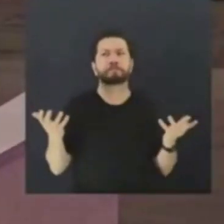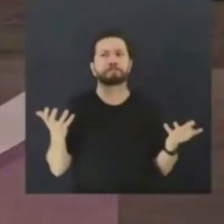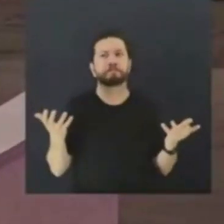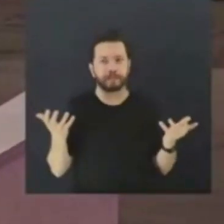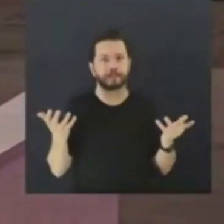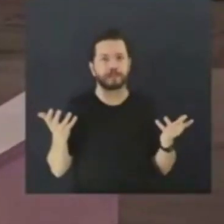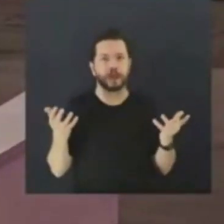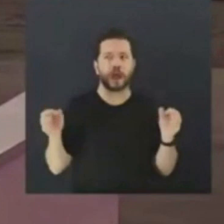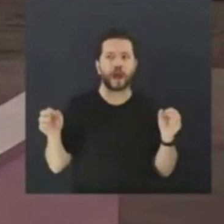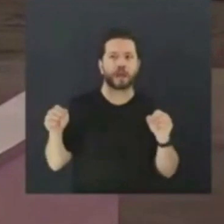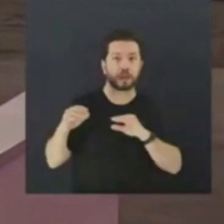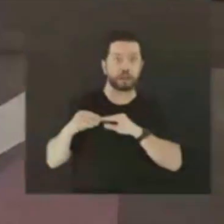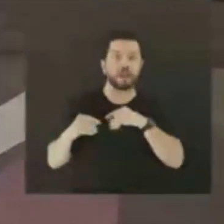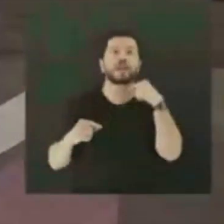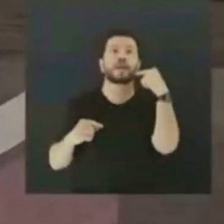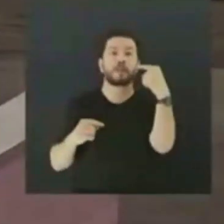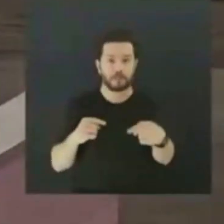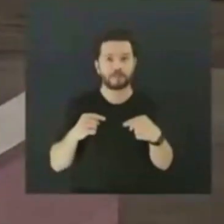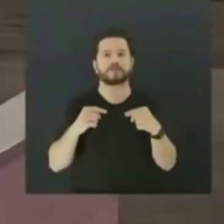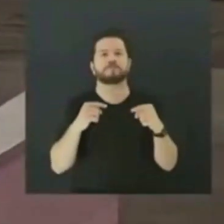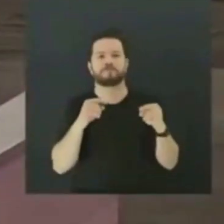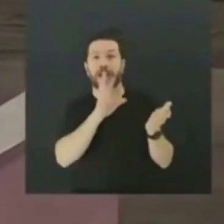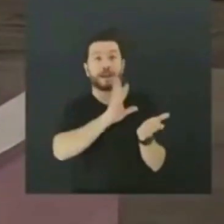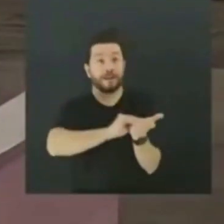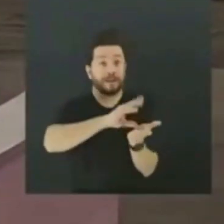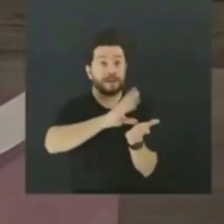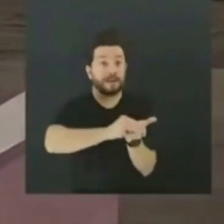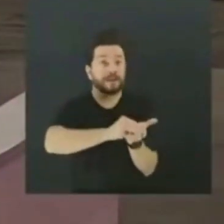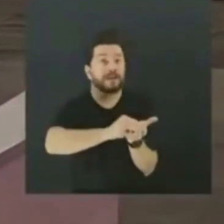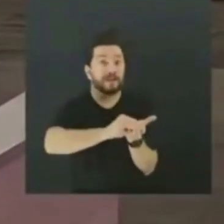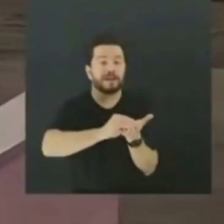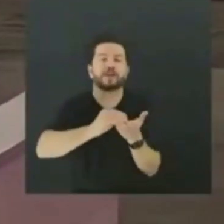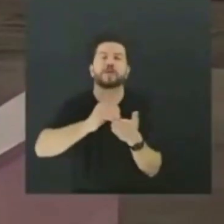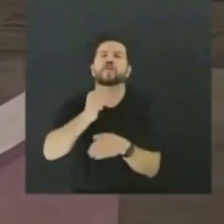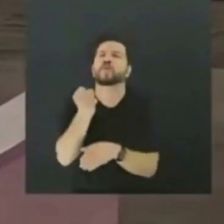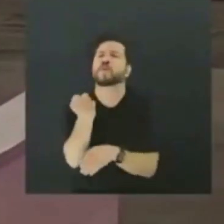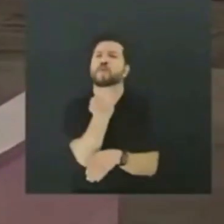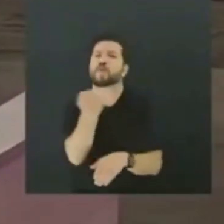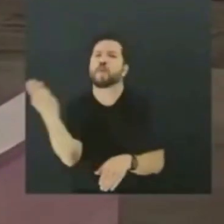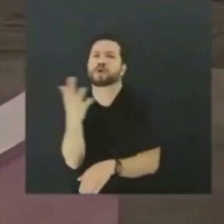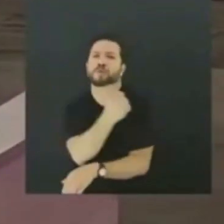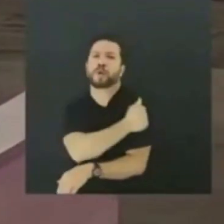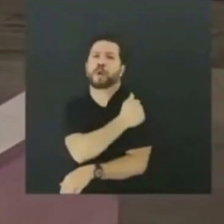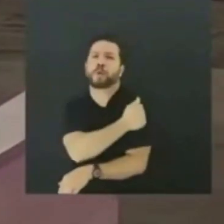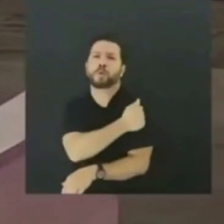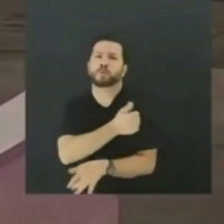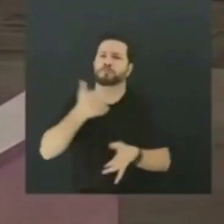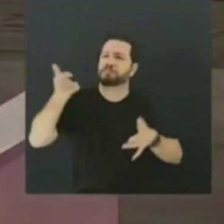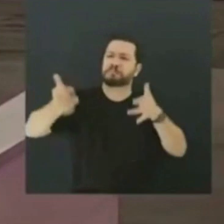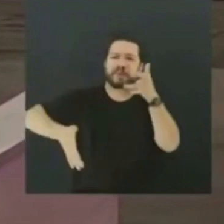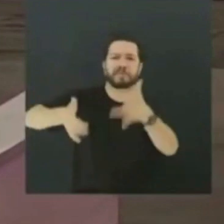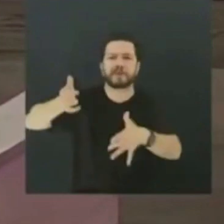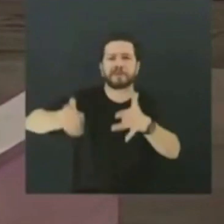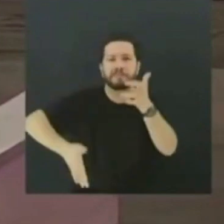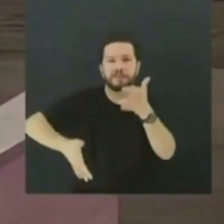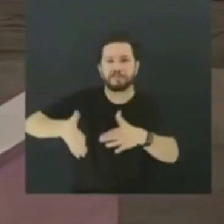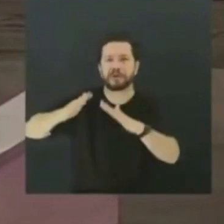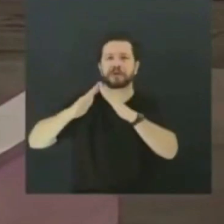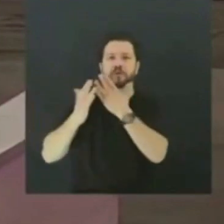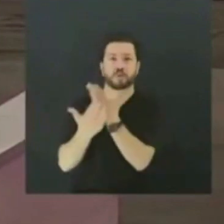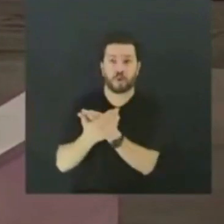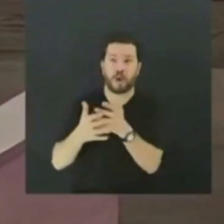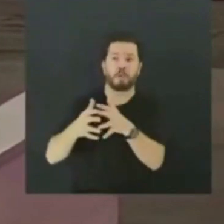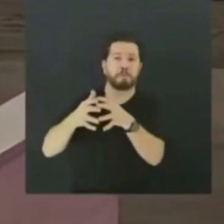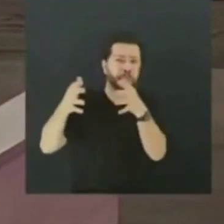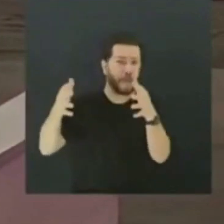fica a corregedora e vou verificar se a mesa tem razão ou não ou seja se existe um grande indício de materialidade e um grande indício de autoria